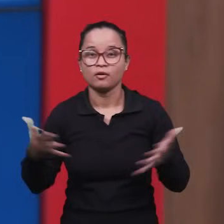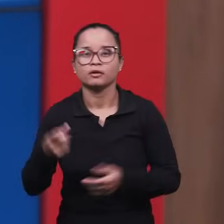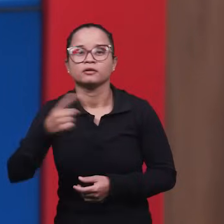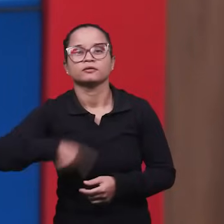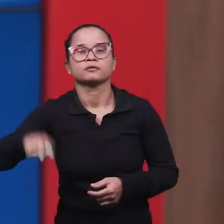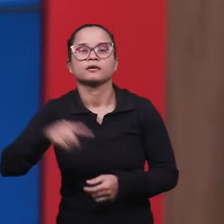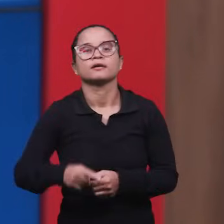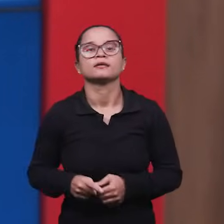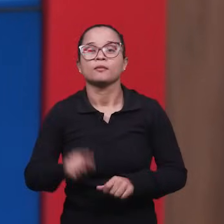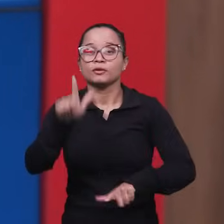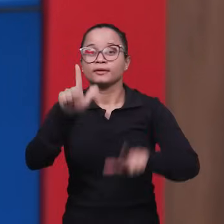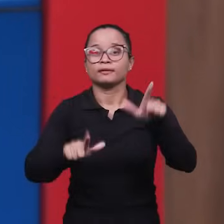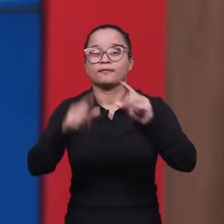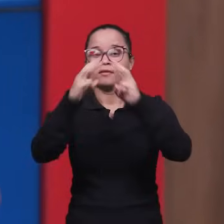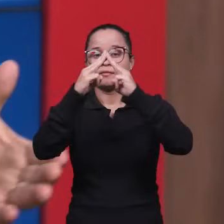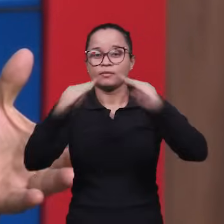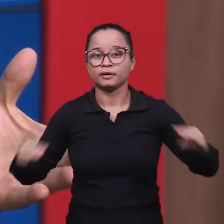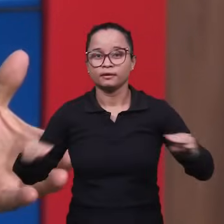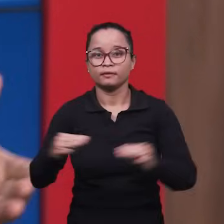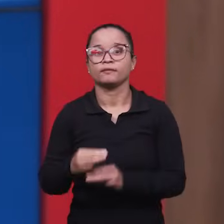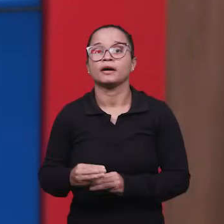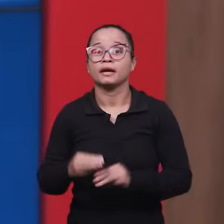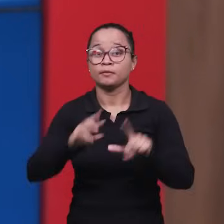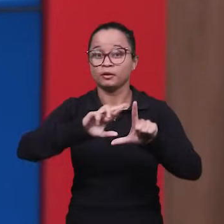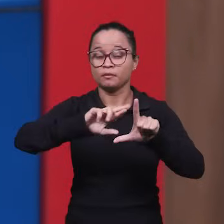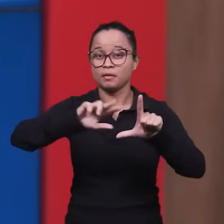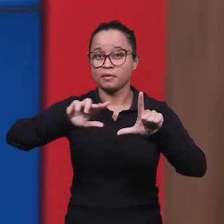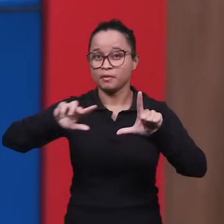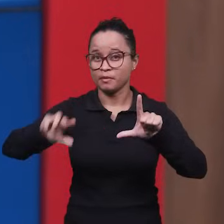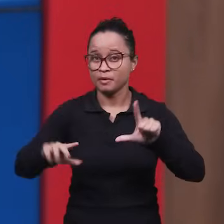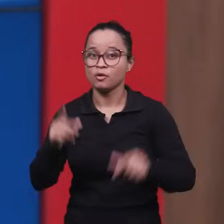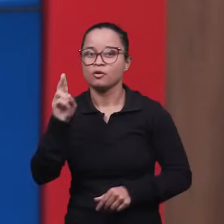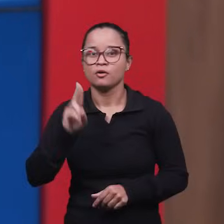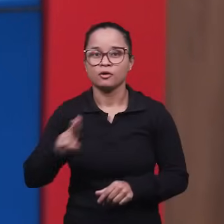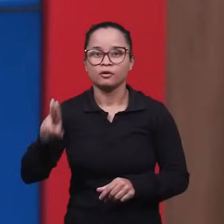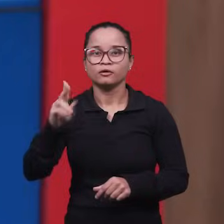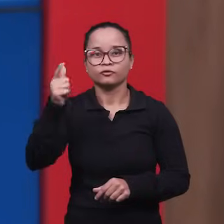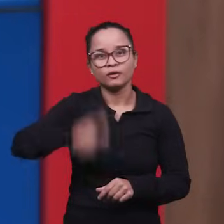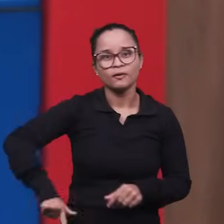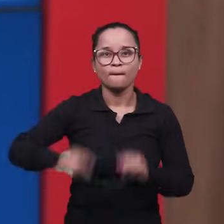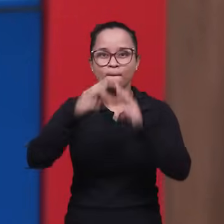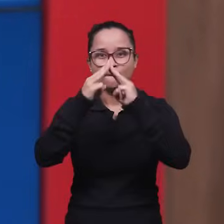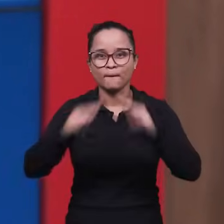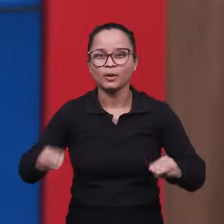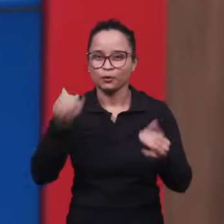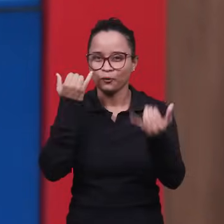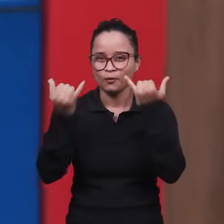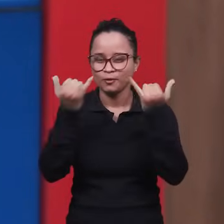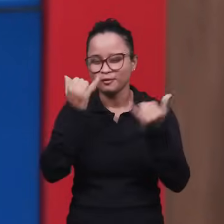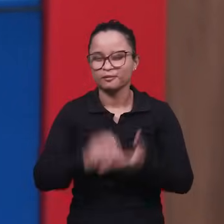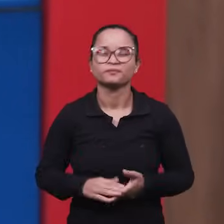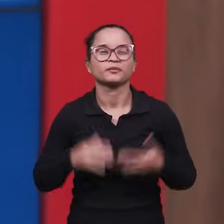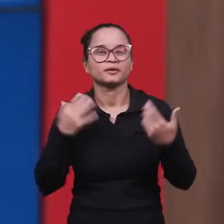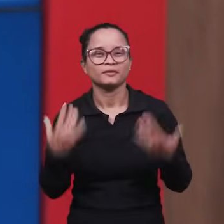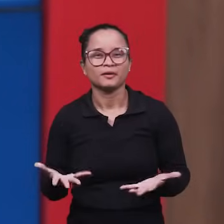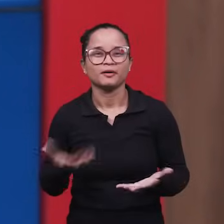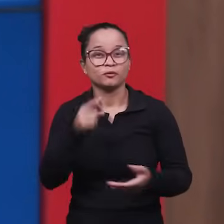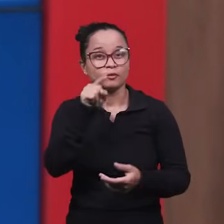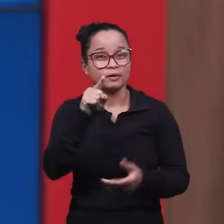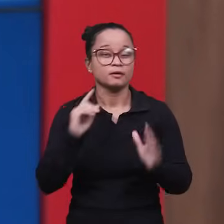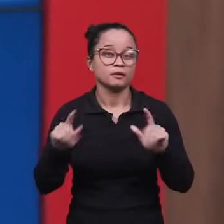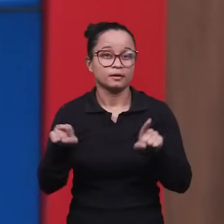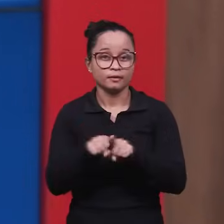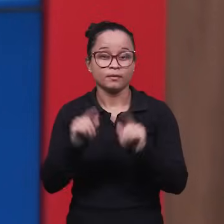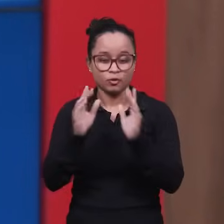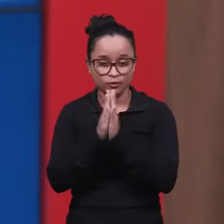ar na TV Manaí, pelas nossas multiplataformas, mais uma edição do Manaí News, hein? Quero contar com você, com a